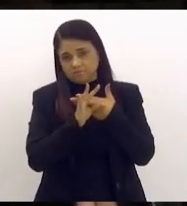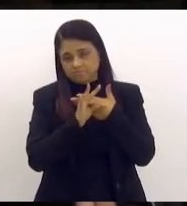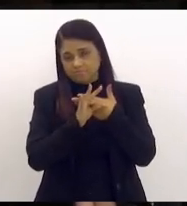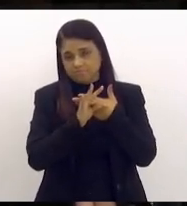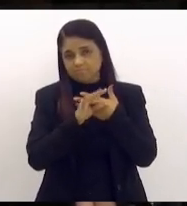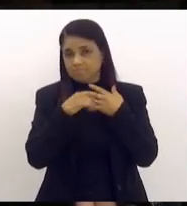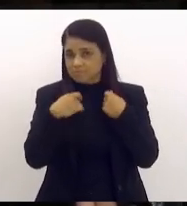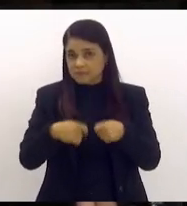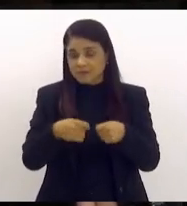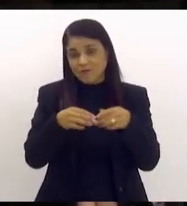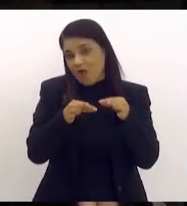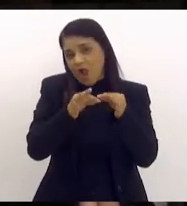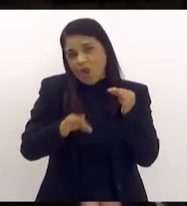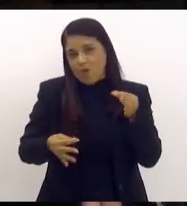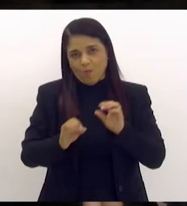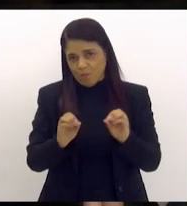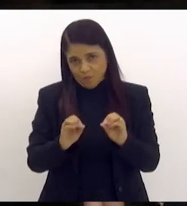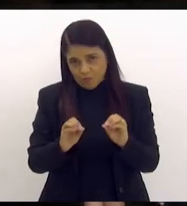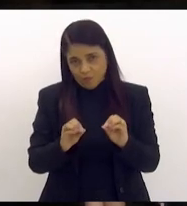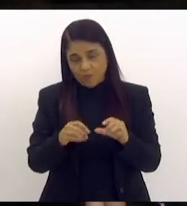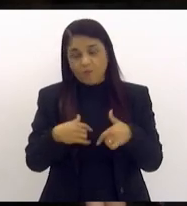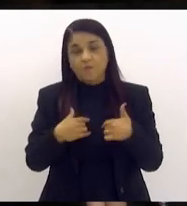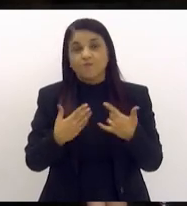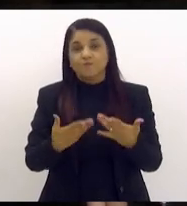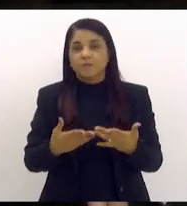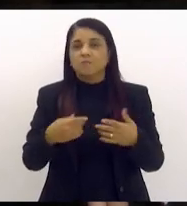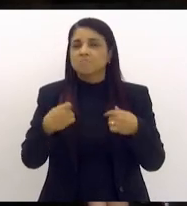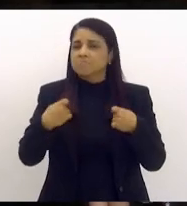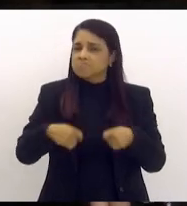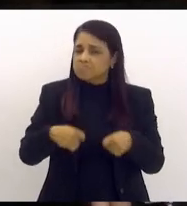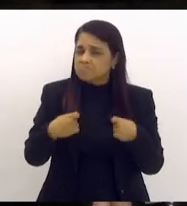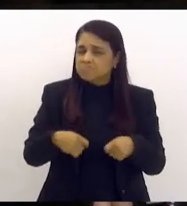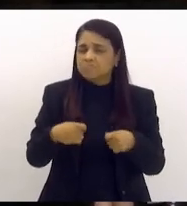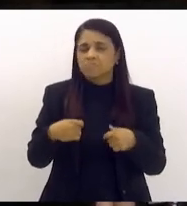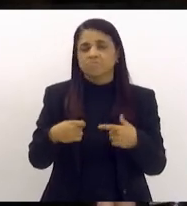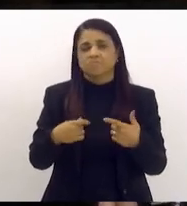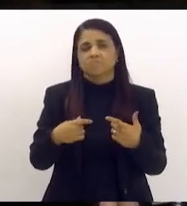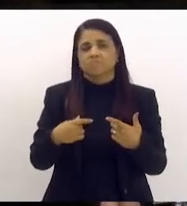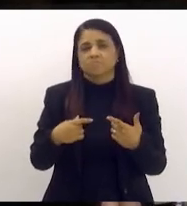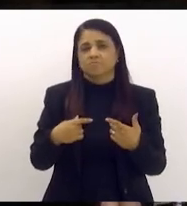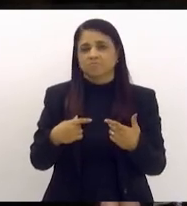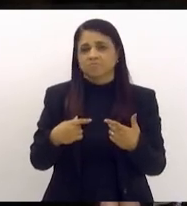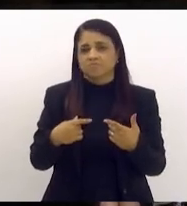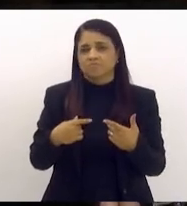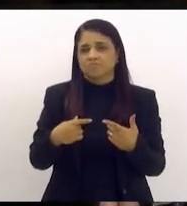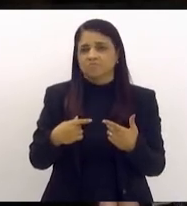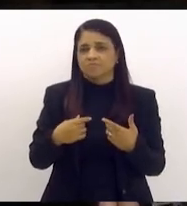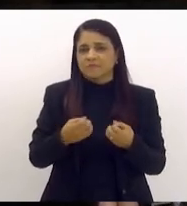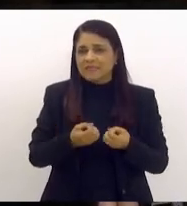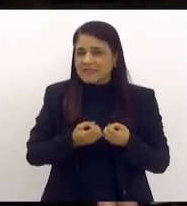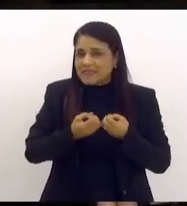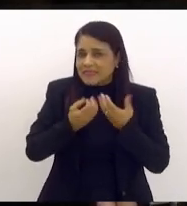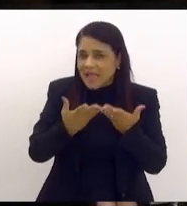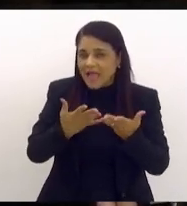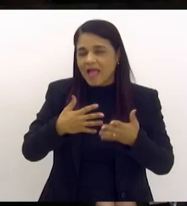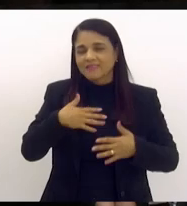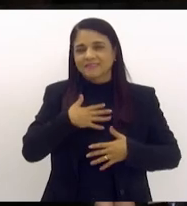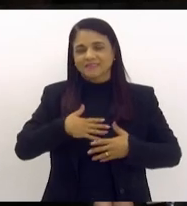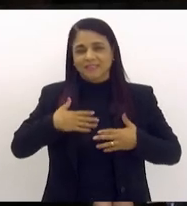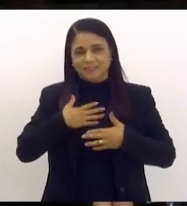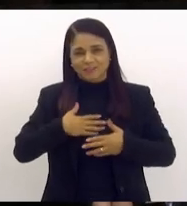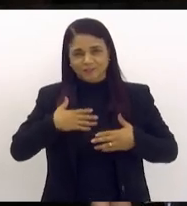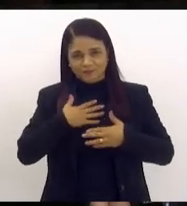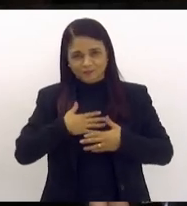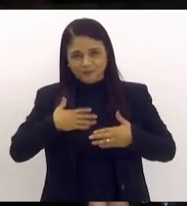me me alongar porque realmente nós temos muito eh para dar de de de satisfação a vocês